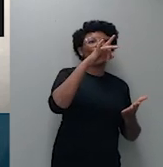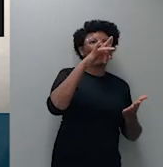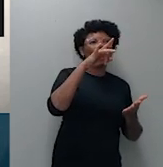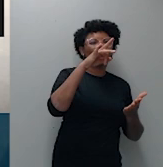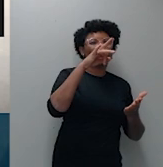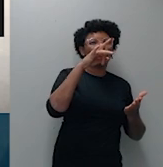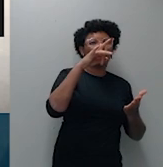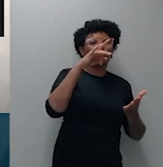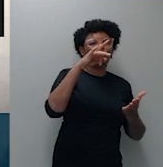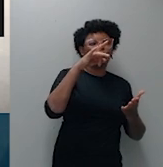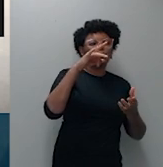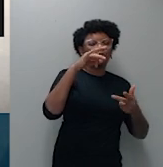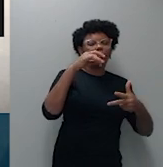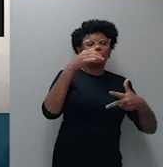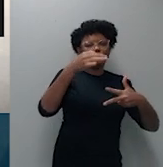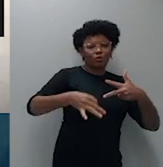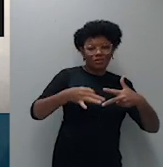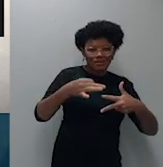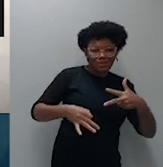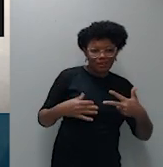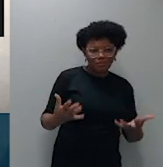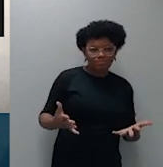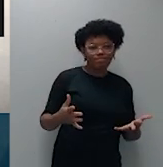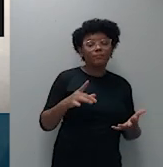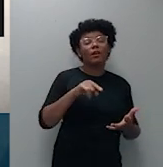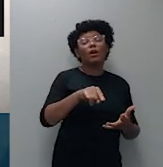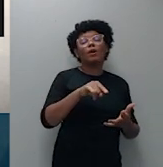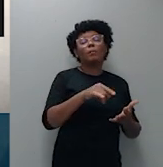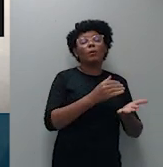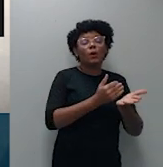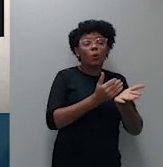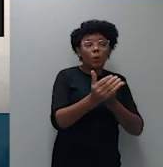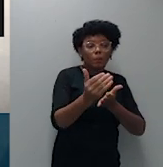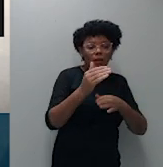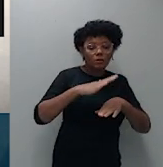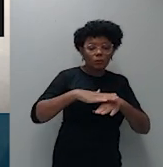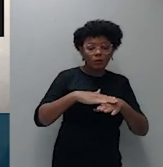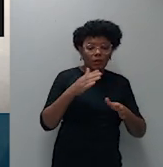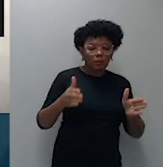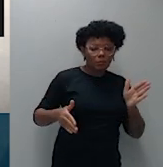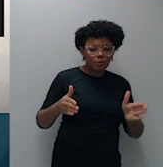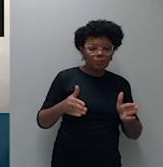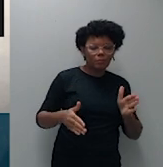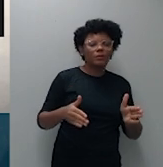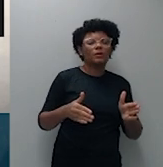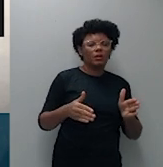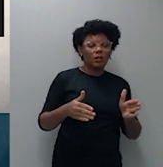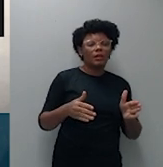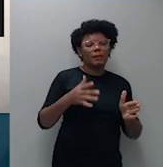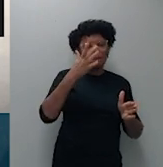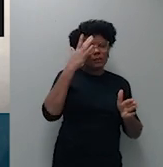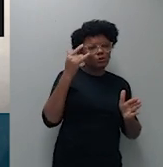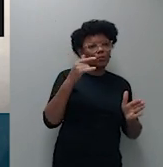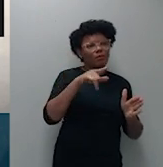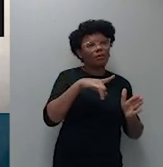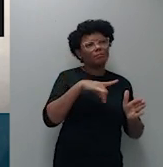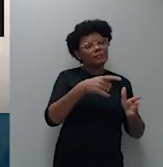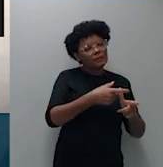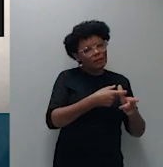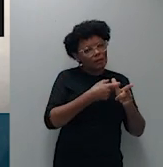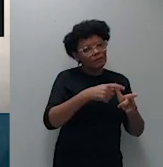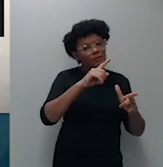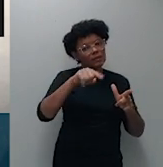determinou expressamente o decisão recorrida que o início do prazo para interposição dos embargos do devedor